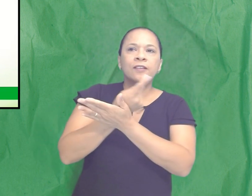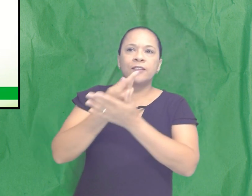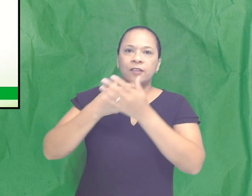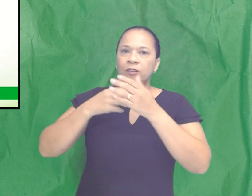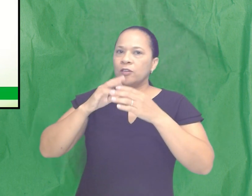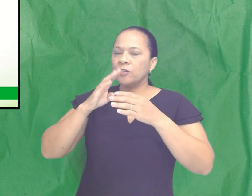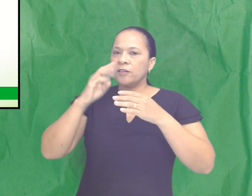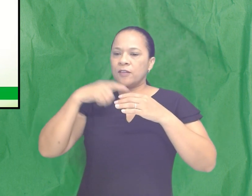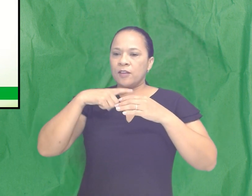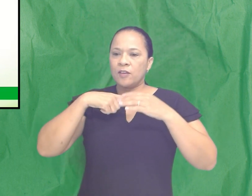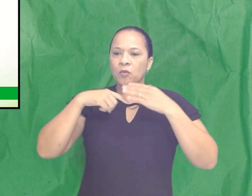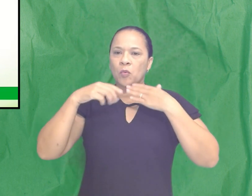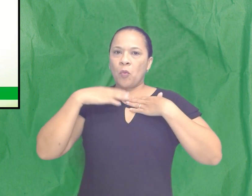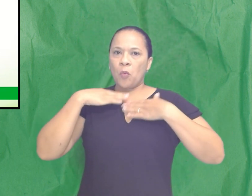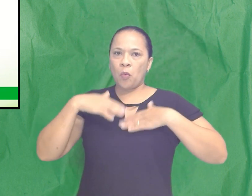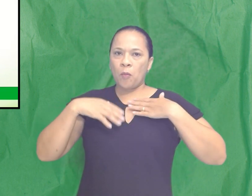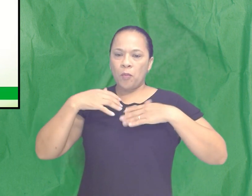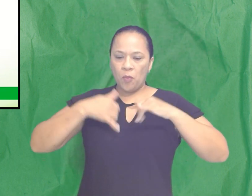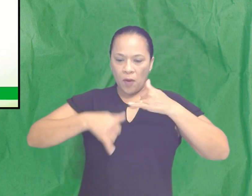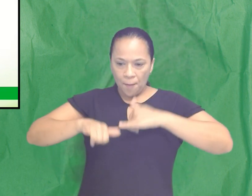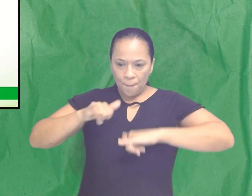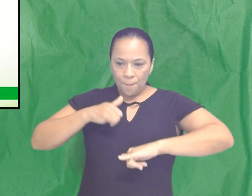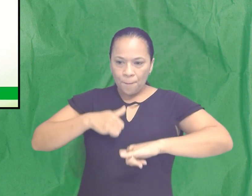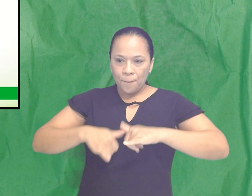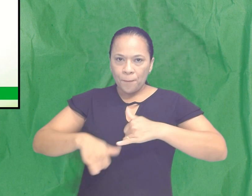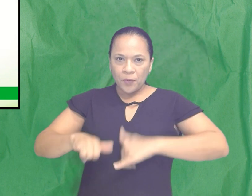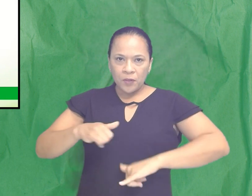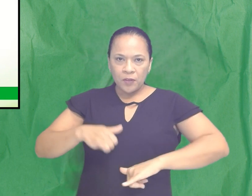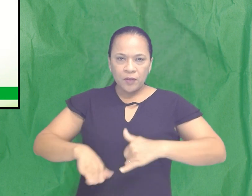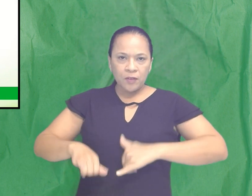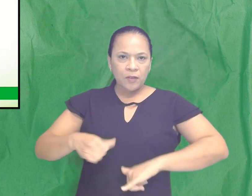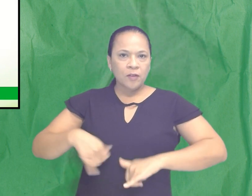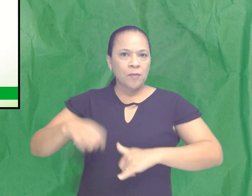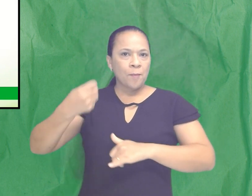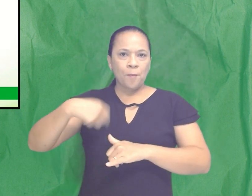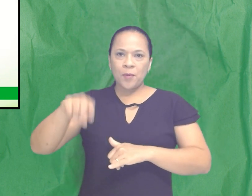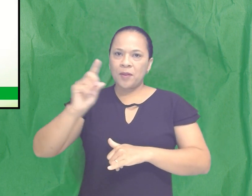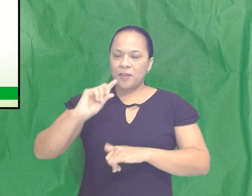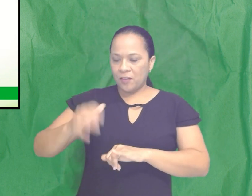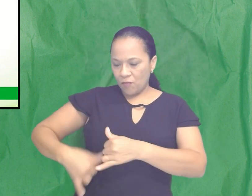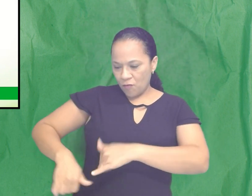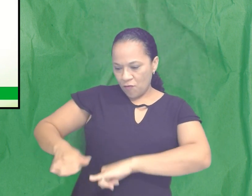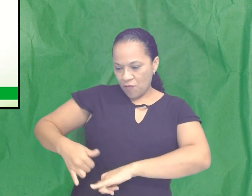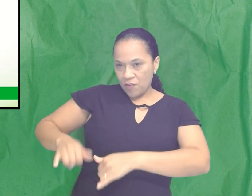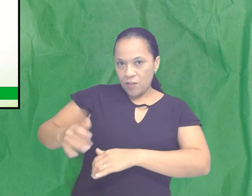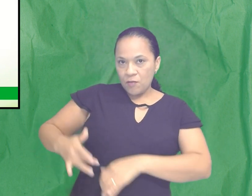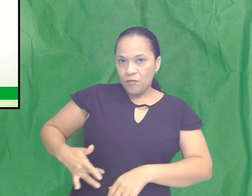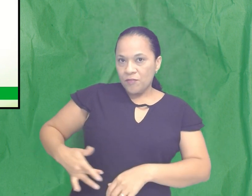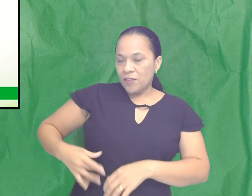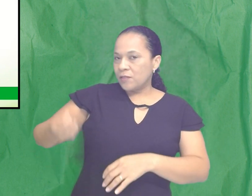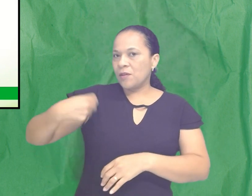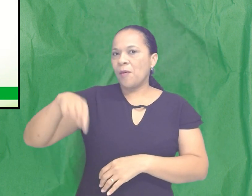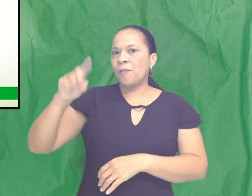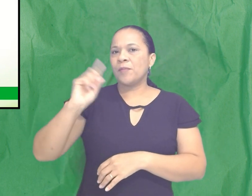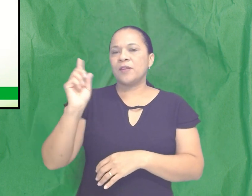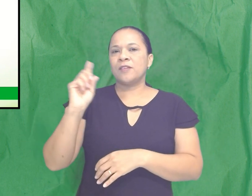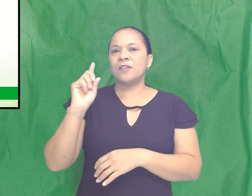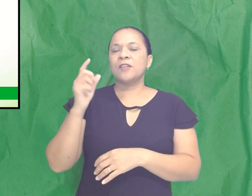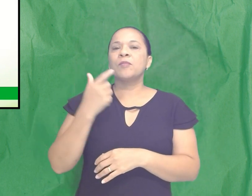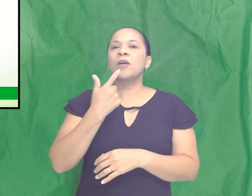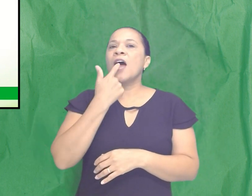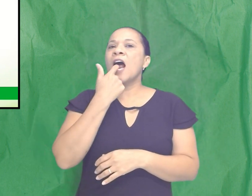passa pelo metabolismo de primeira passagem, ele não precisa ser absorvido, ele não vai para o fígado e sofre